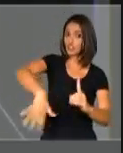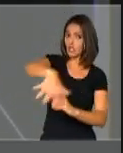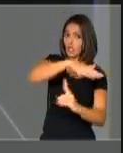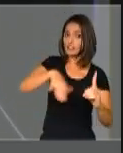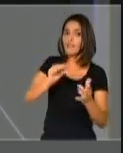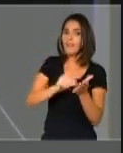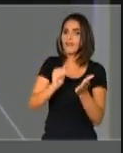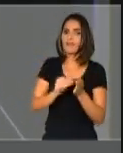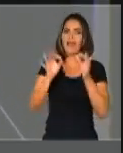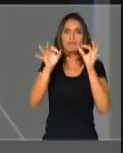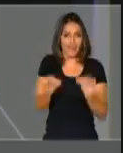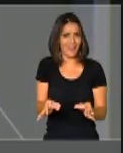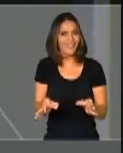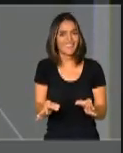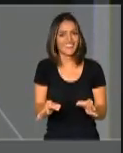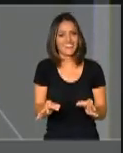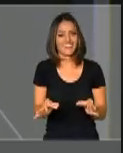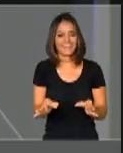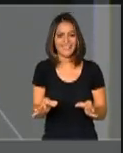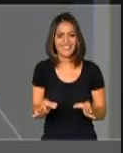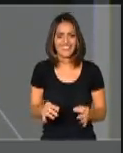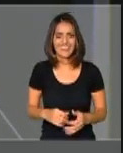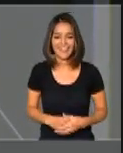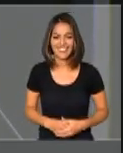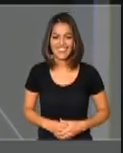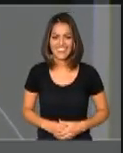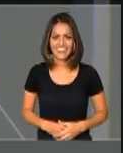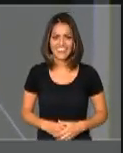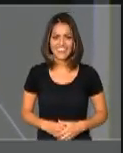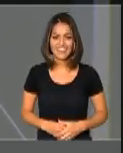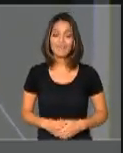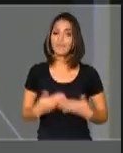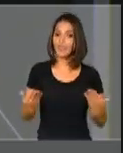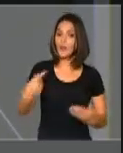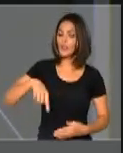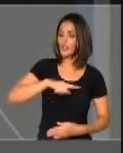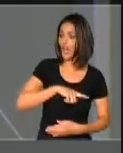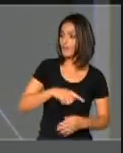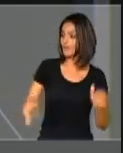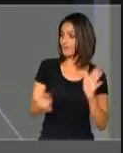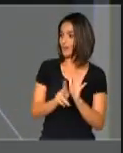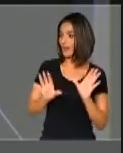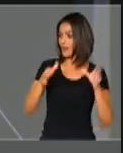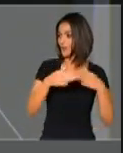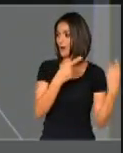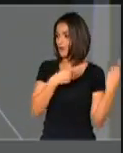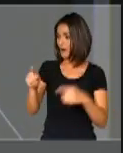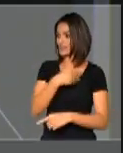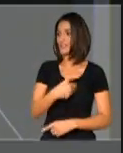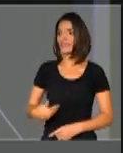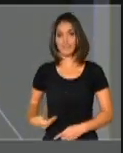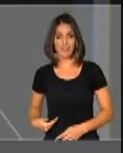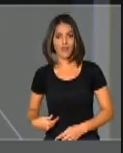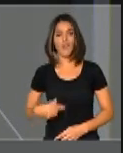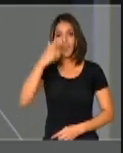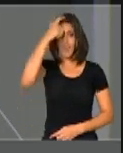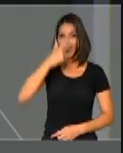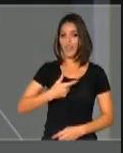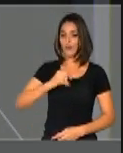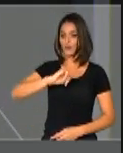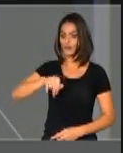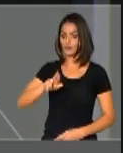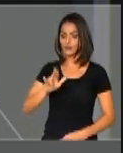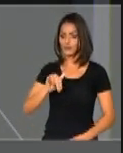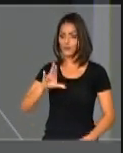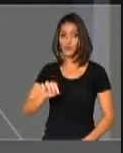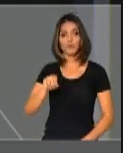social, injustiças e um tempo de muita miséria pela frente. E nós, que pertencemos à oposição, e eu, deputado João